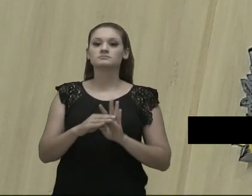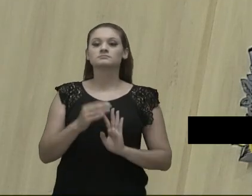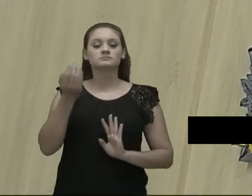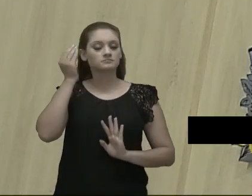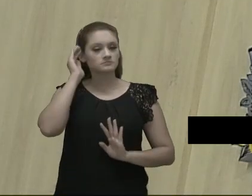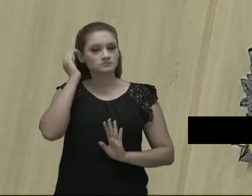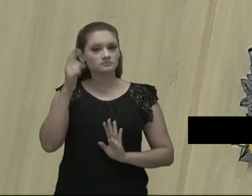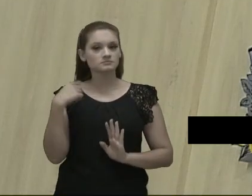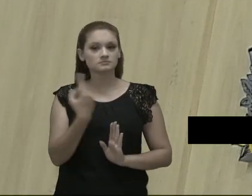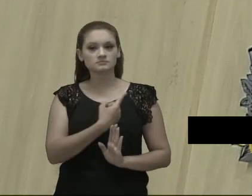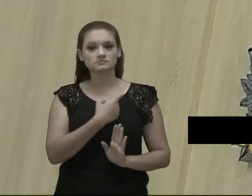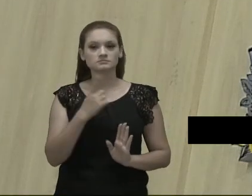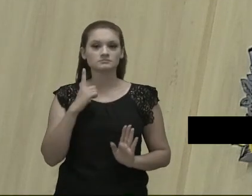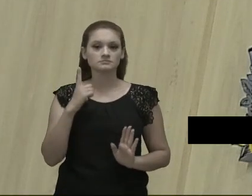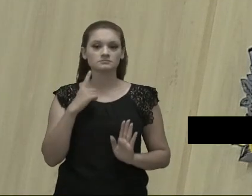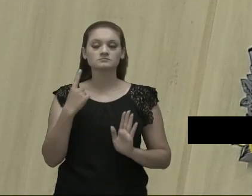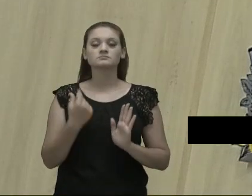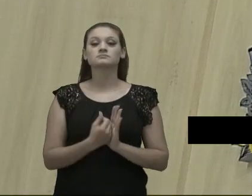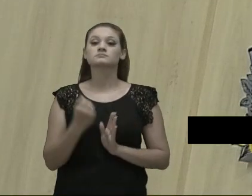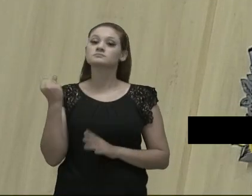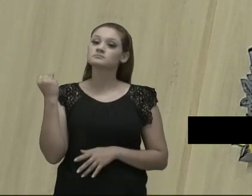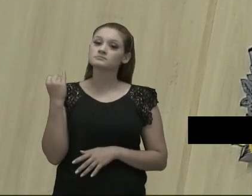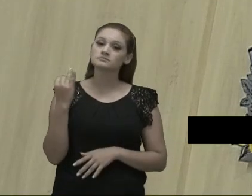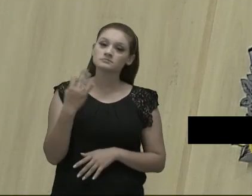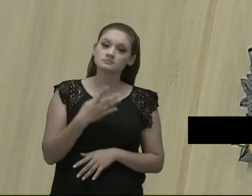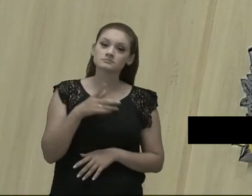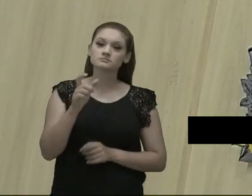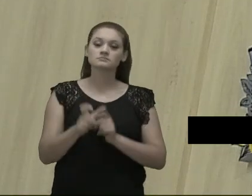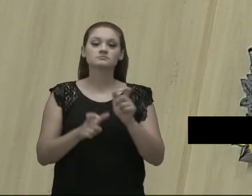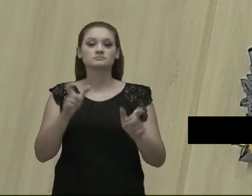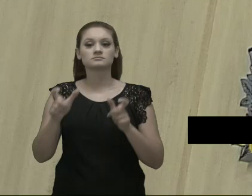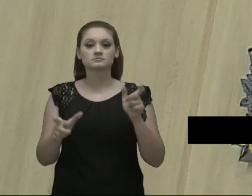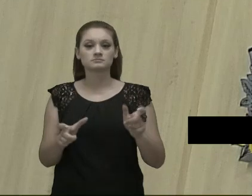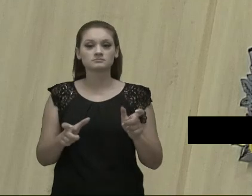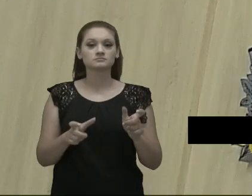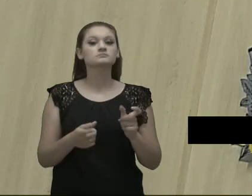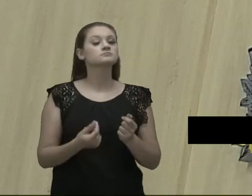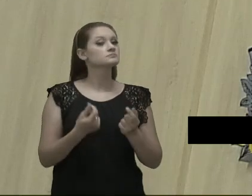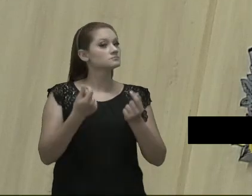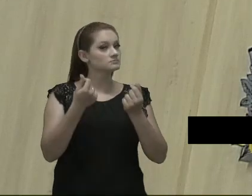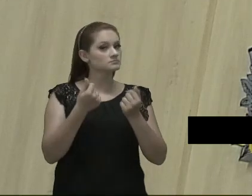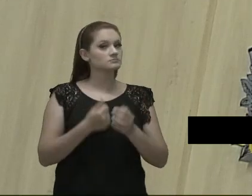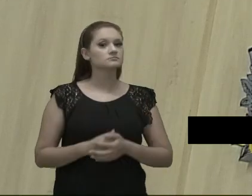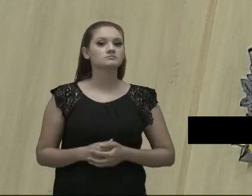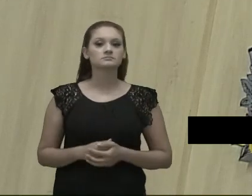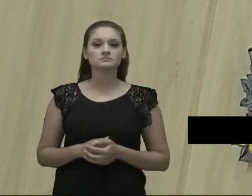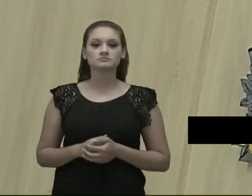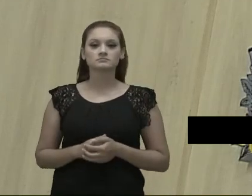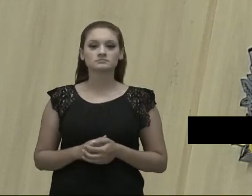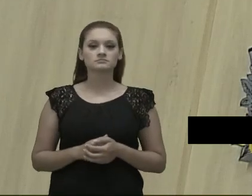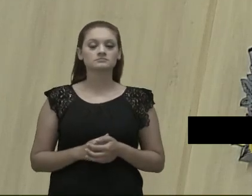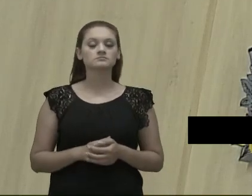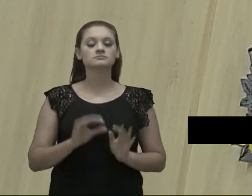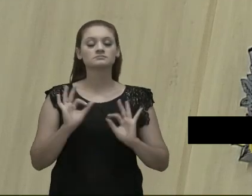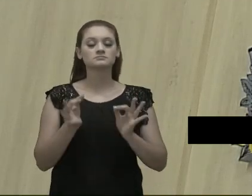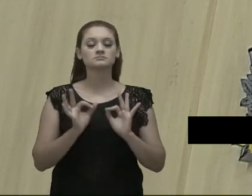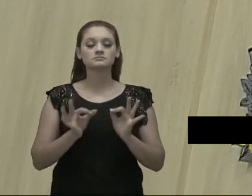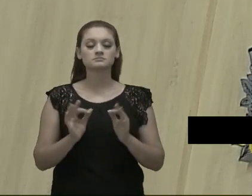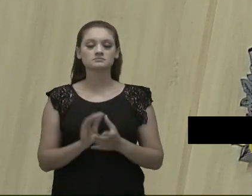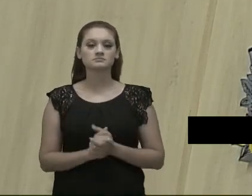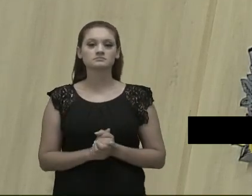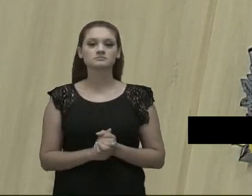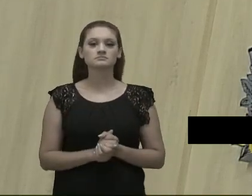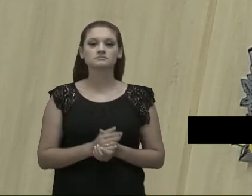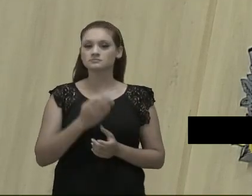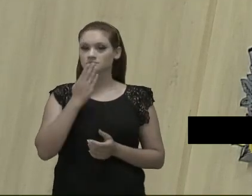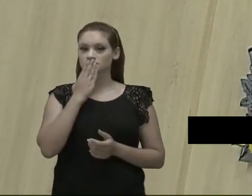números, tá? Quantidade de colaboradores e o valor do salário deles. Tá certo, tá registrado e vamos